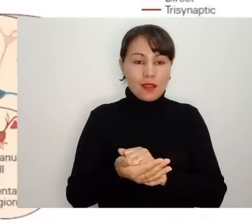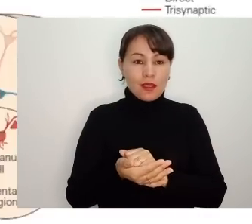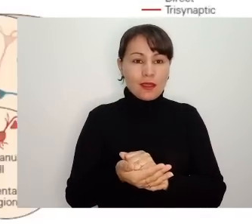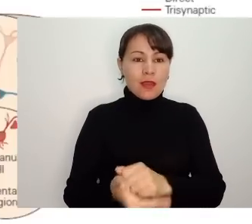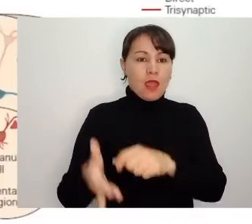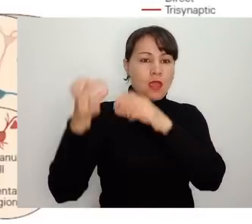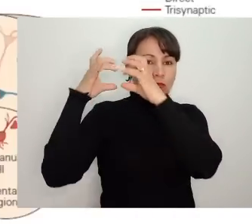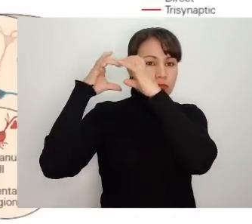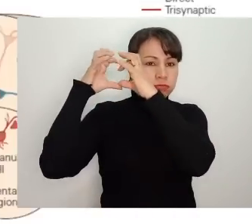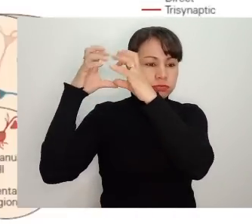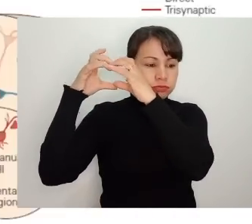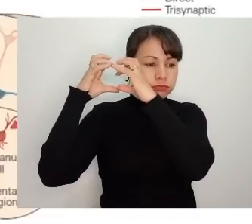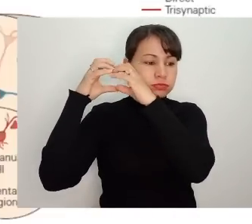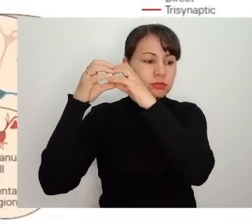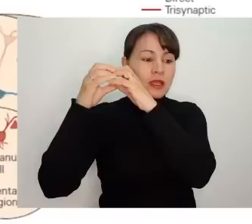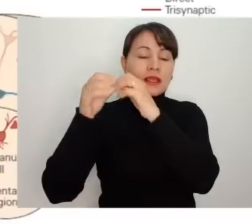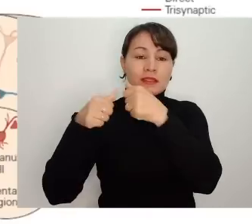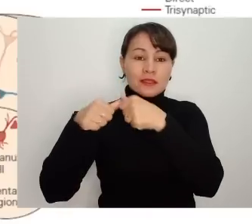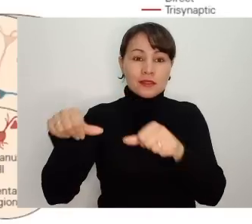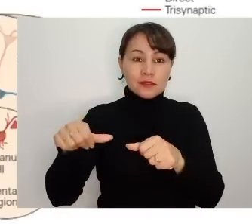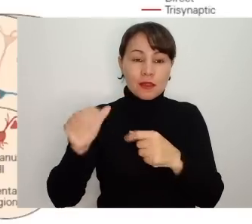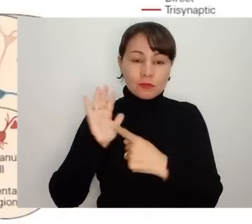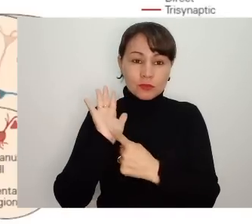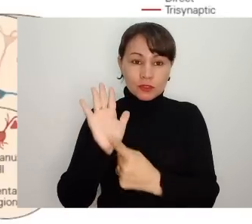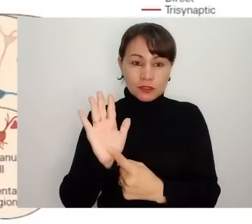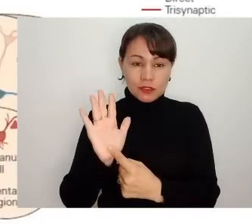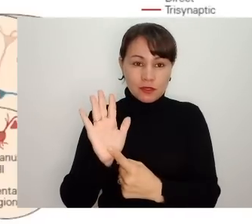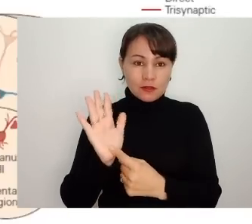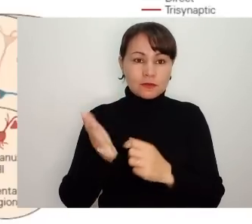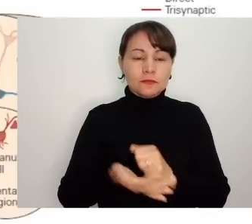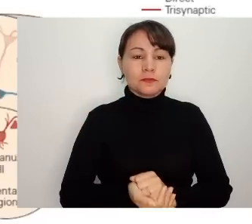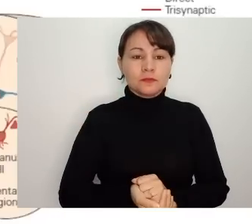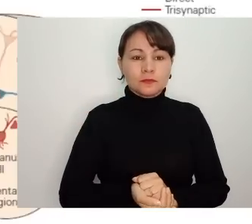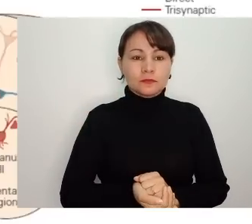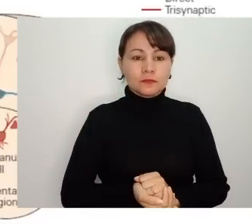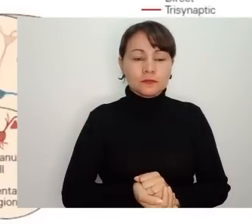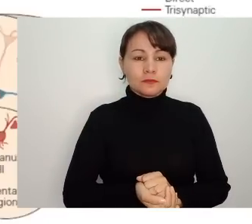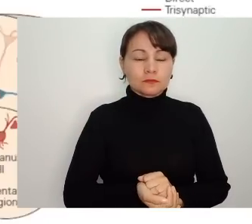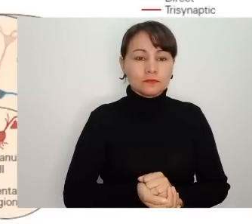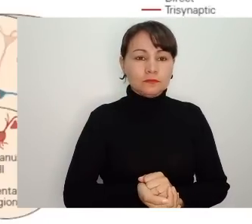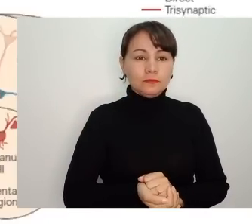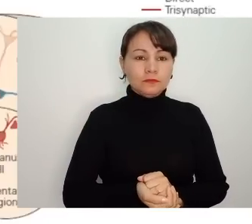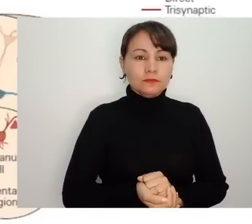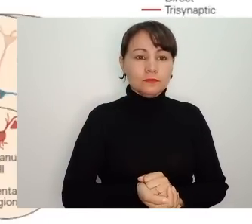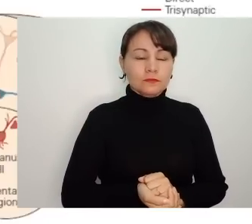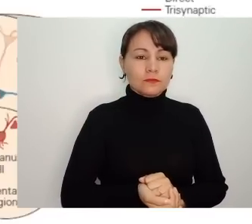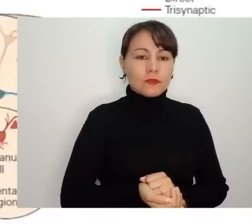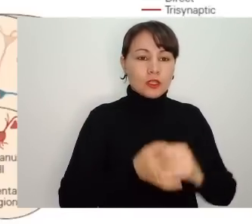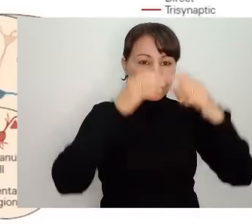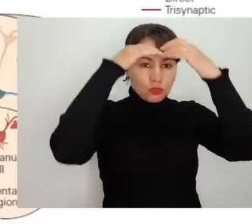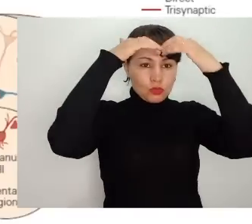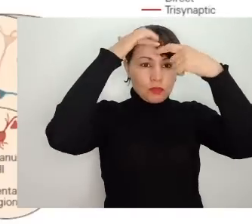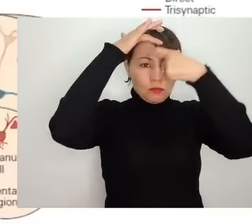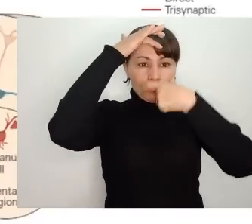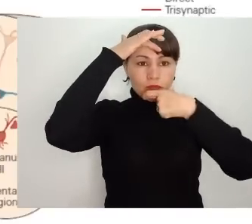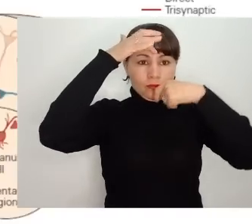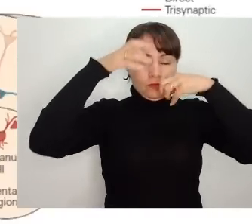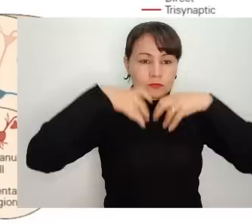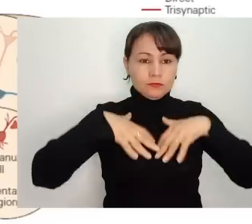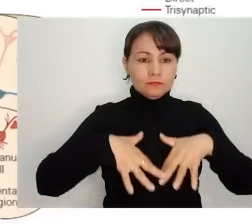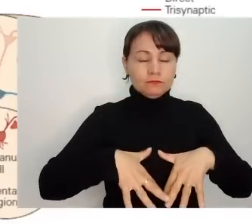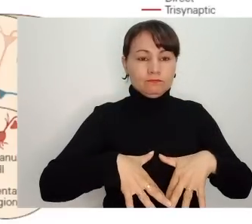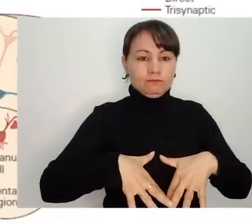região é no cerebelo, que é essa estrutura que está localizada aqui na parte inferior direita do sistema